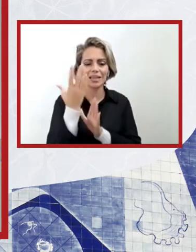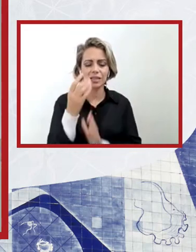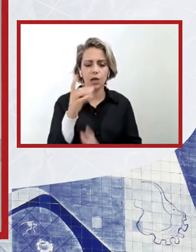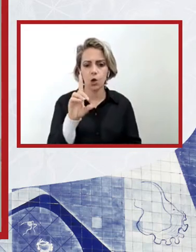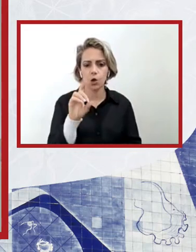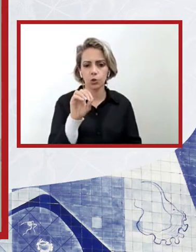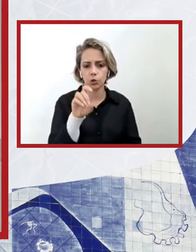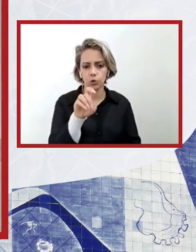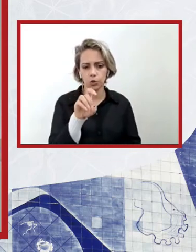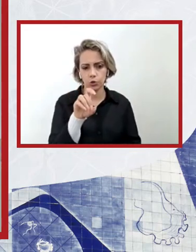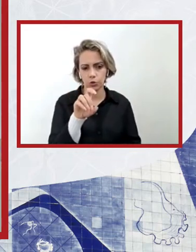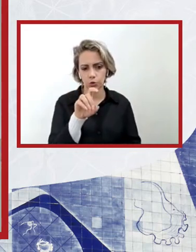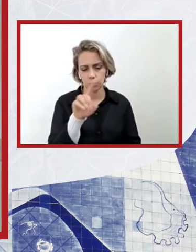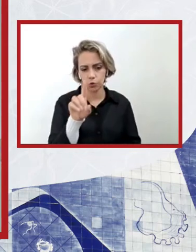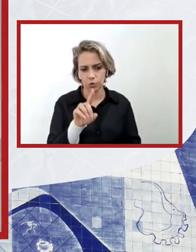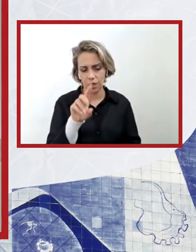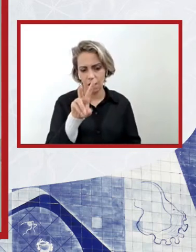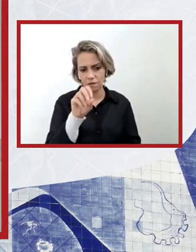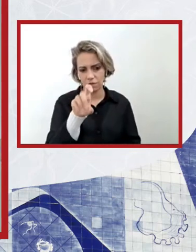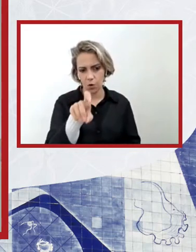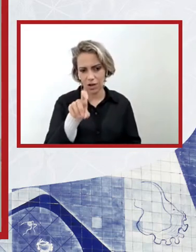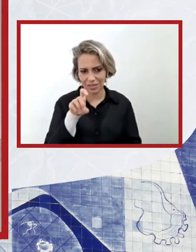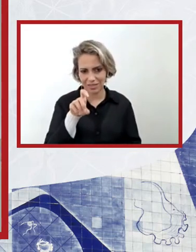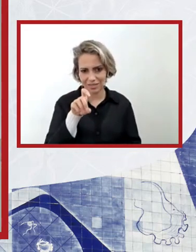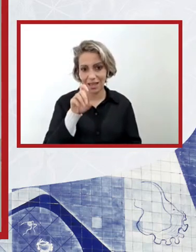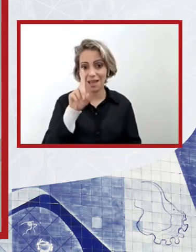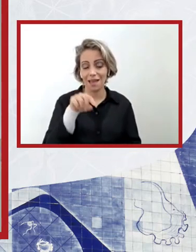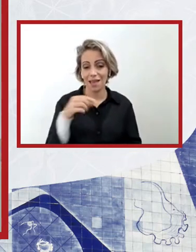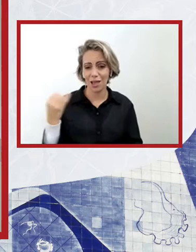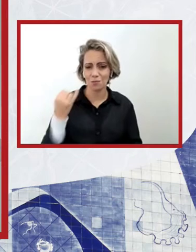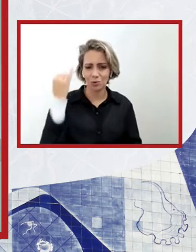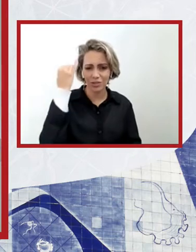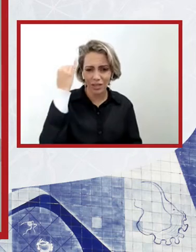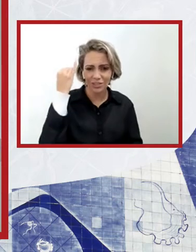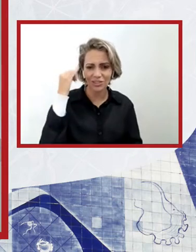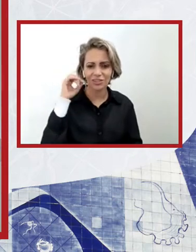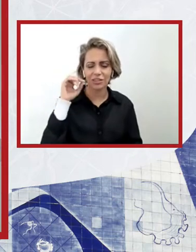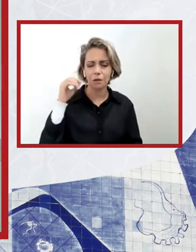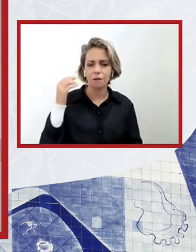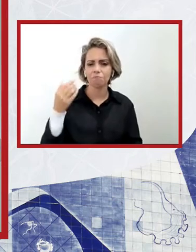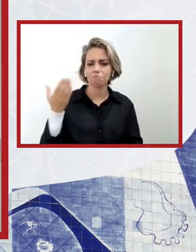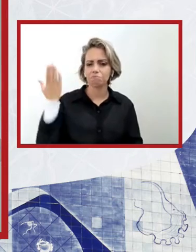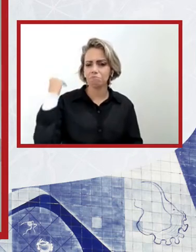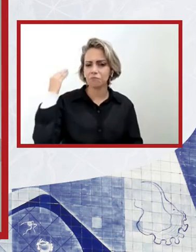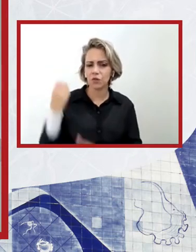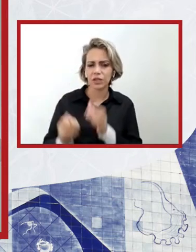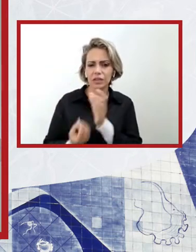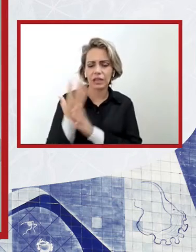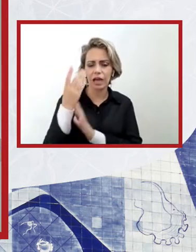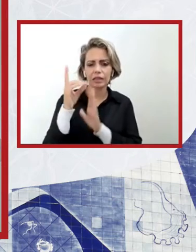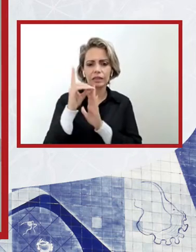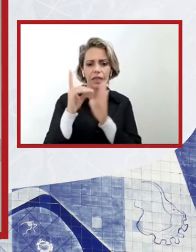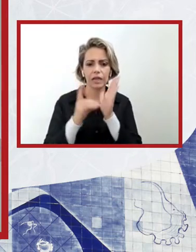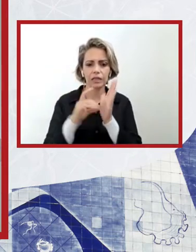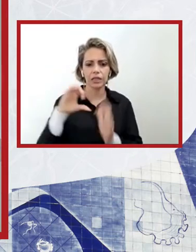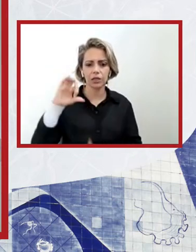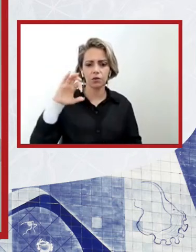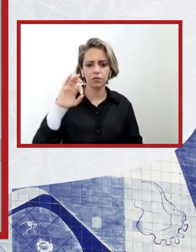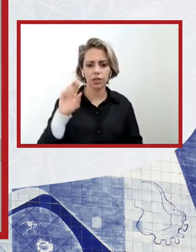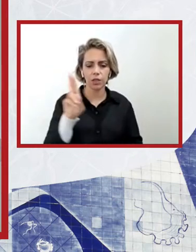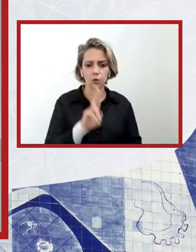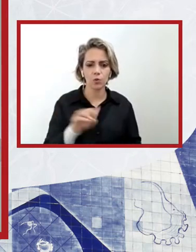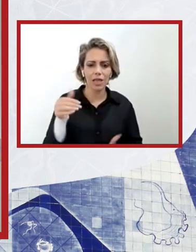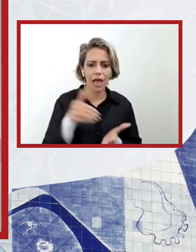lá. É um programa bastante relevante, que foi criado lá em meados da década de 90 e a gente até hoje continua utilizando,